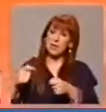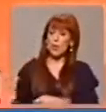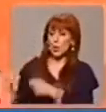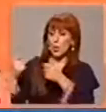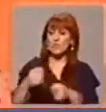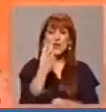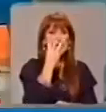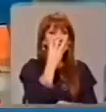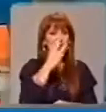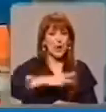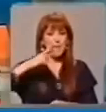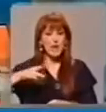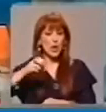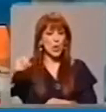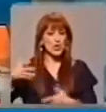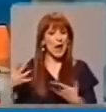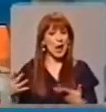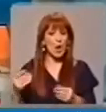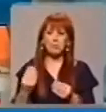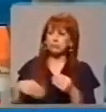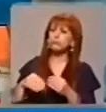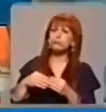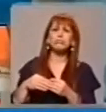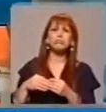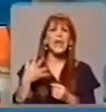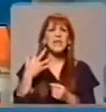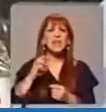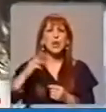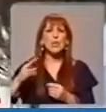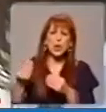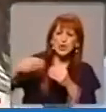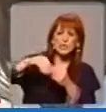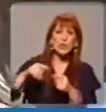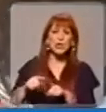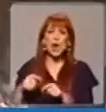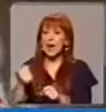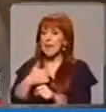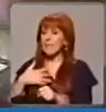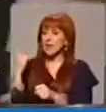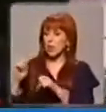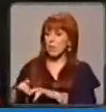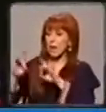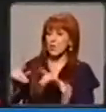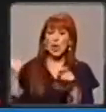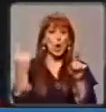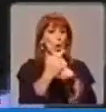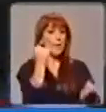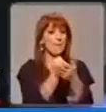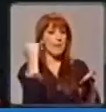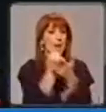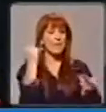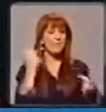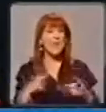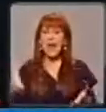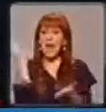de 3 milhões de euros, que é agora compensado com 5 milhões, oferecidos por uma empresa australiana que comprou a patente. A